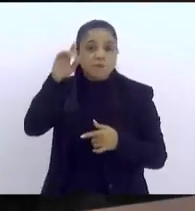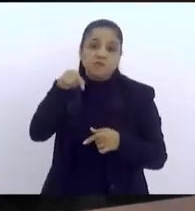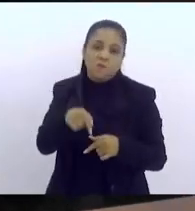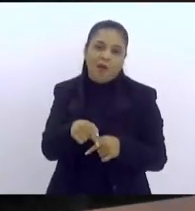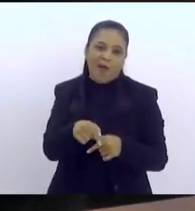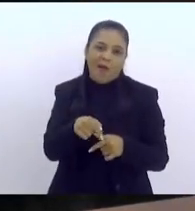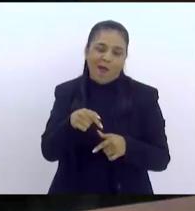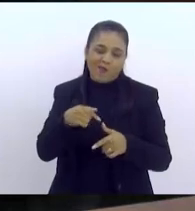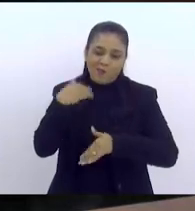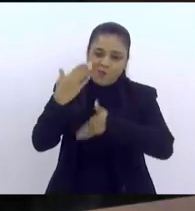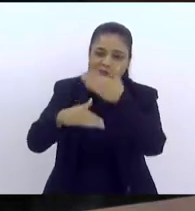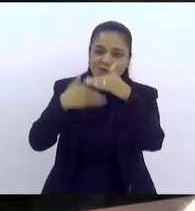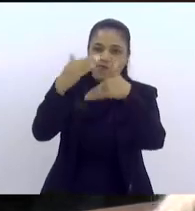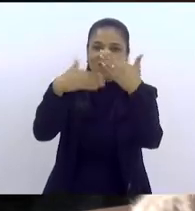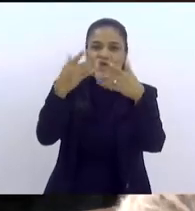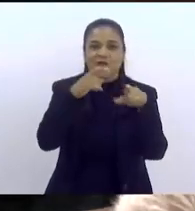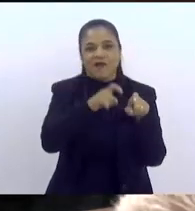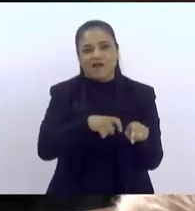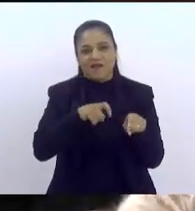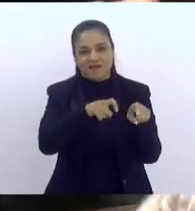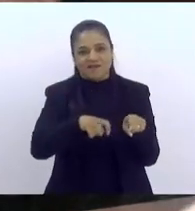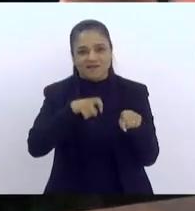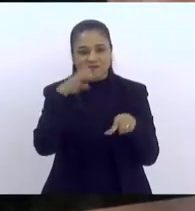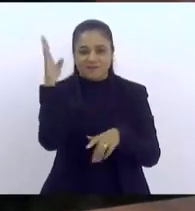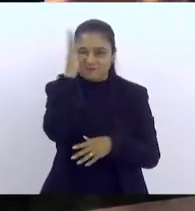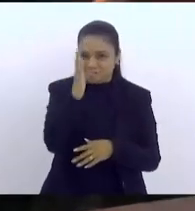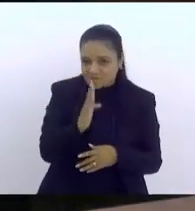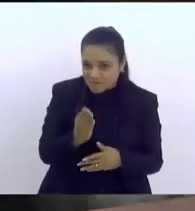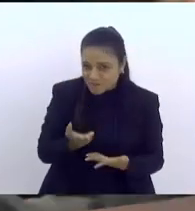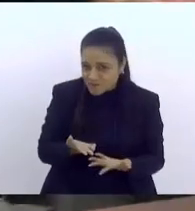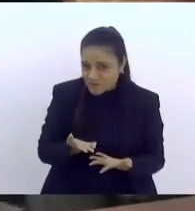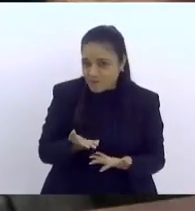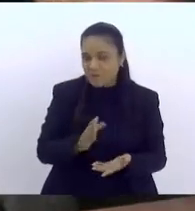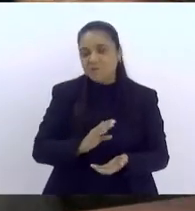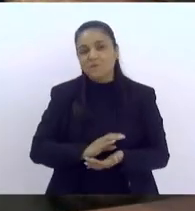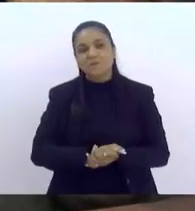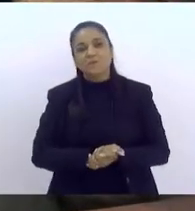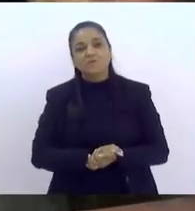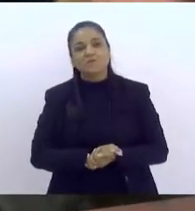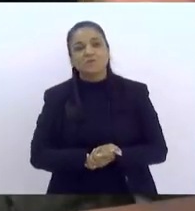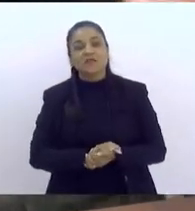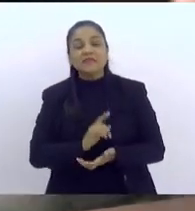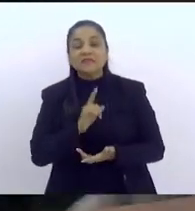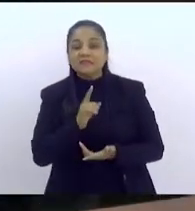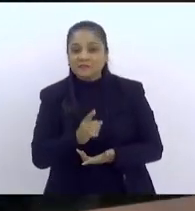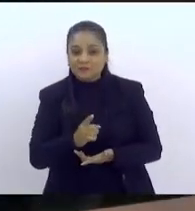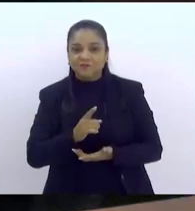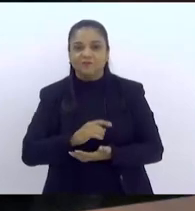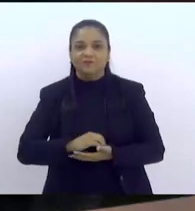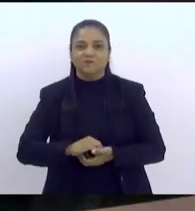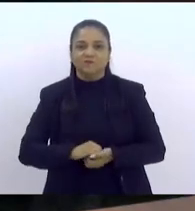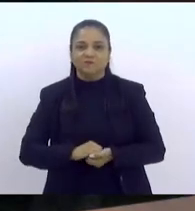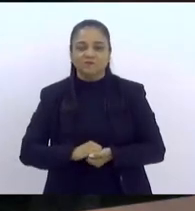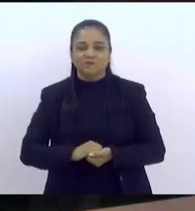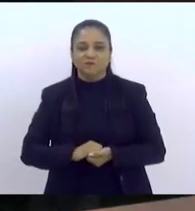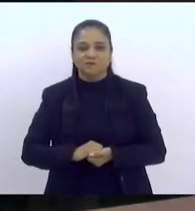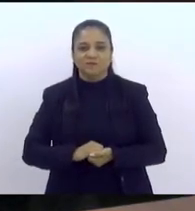de avanço da agricultura brasileira. Se você